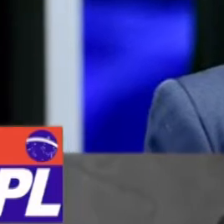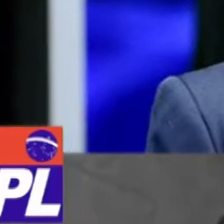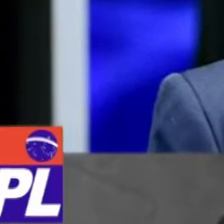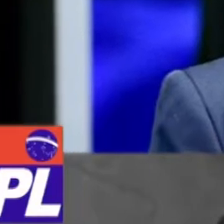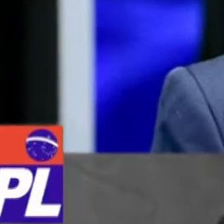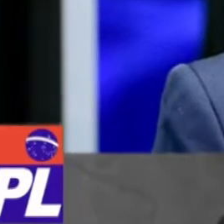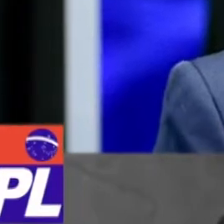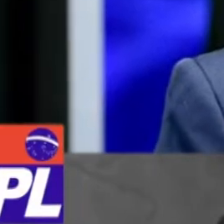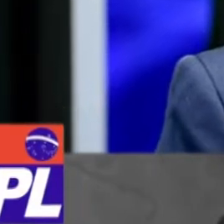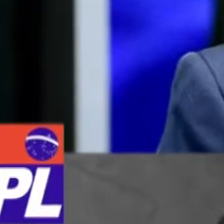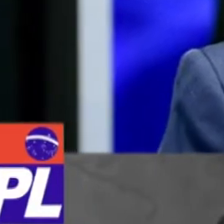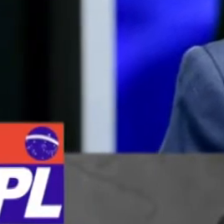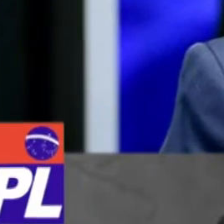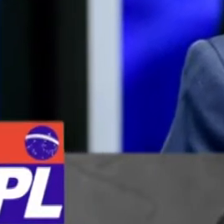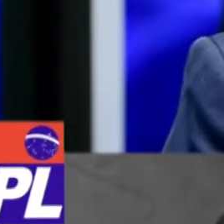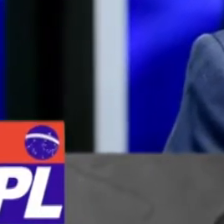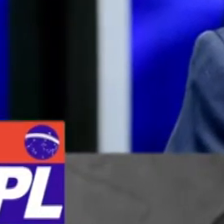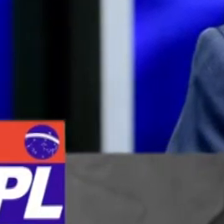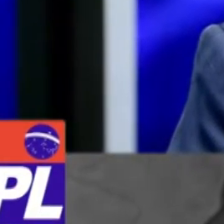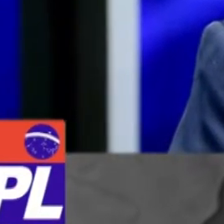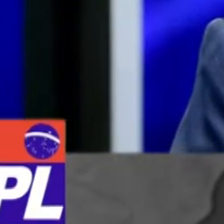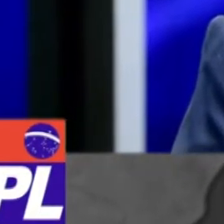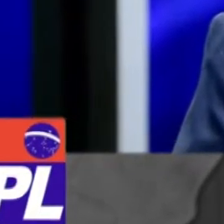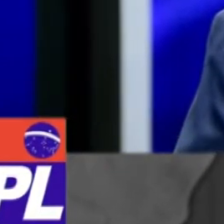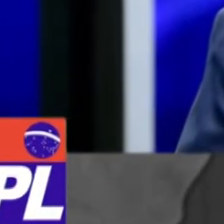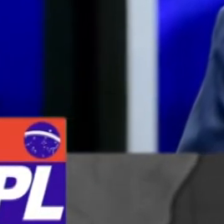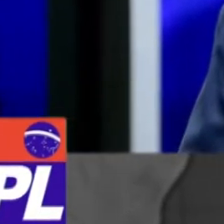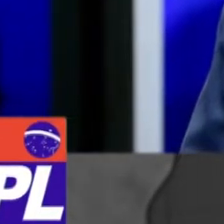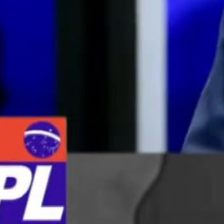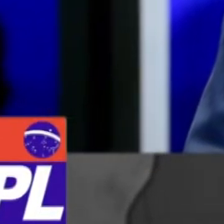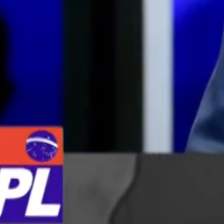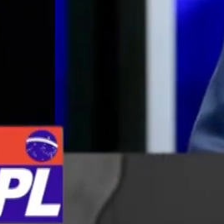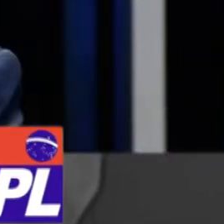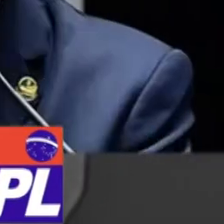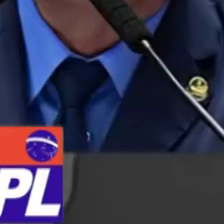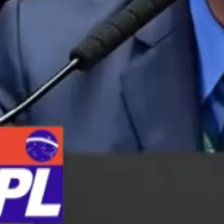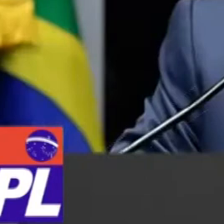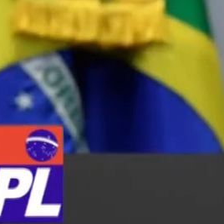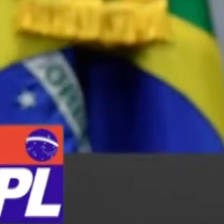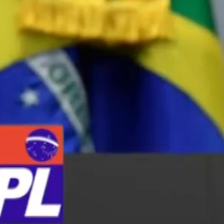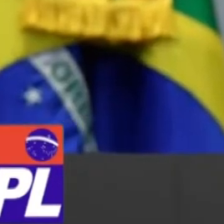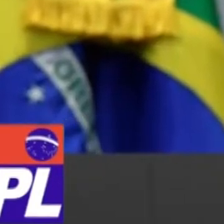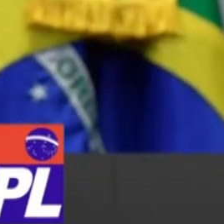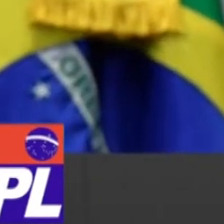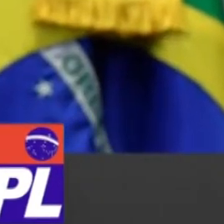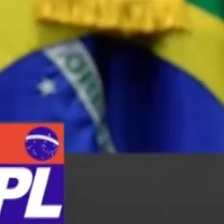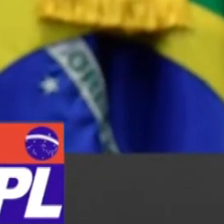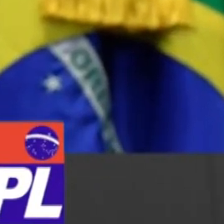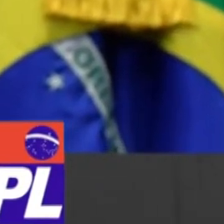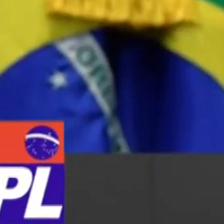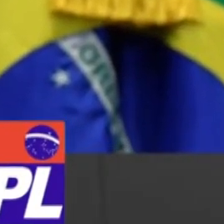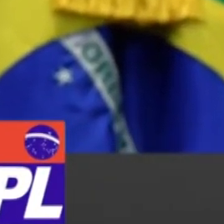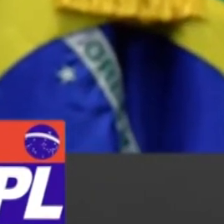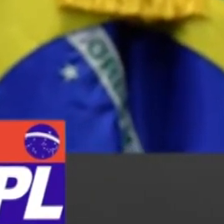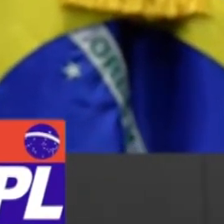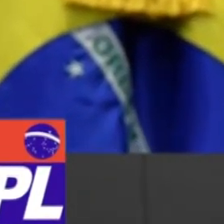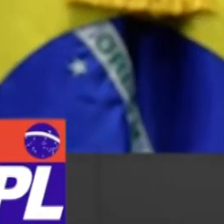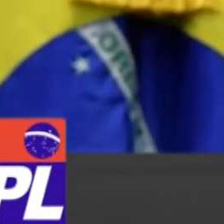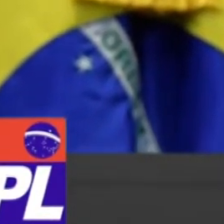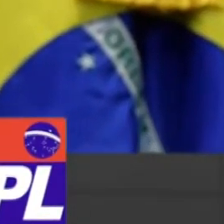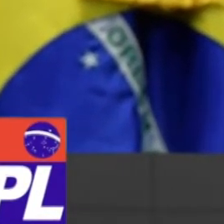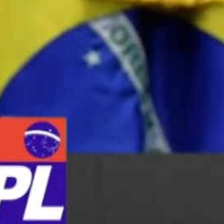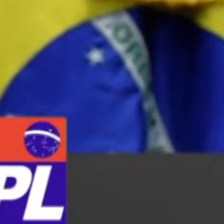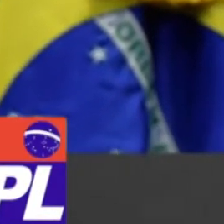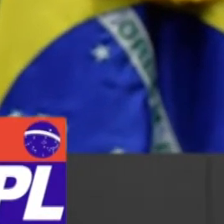e o senador Zequinha Marinho disse em pronunciamento em plenário que o ano legislativo o trará novas pautas com